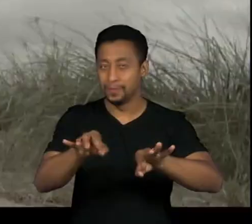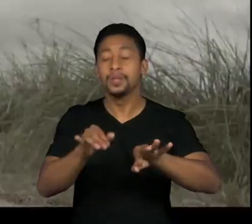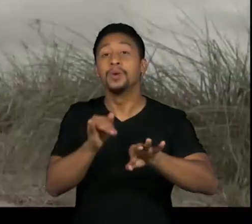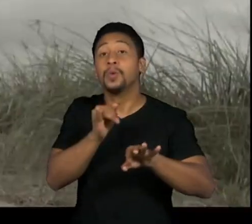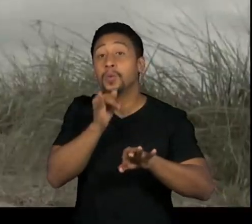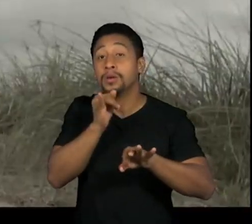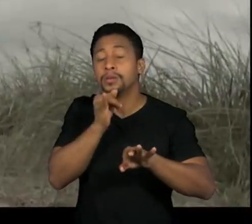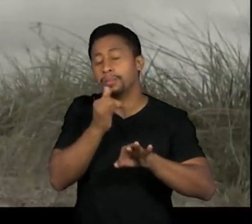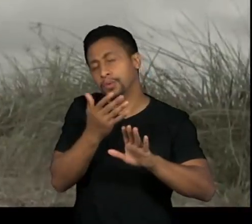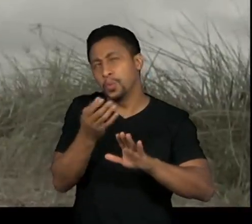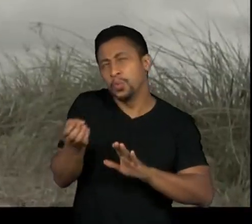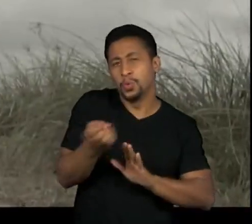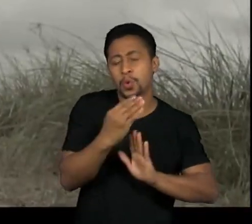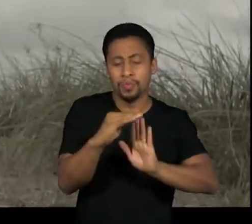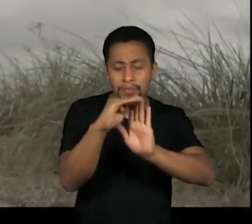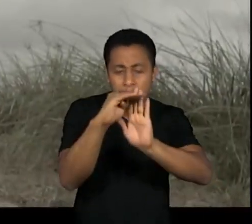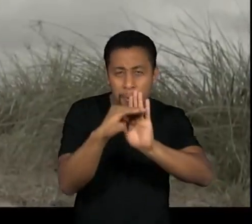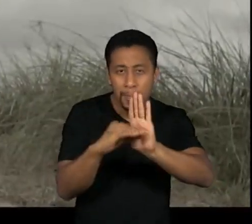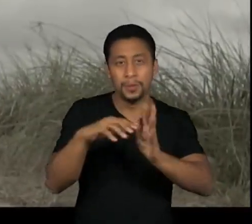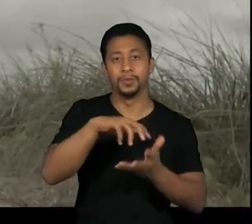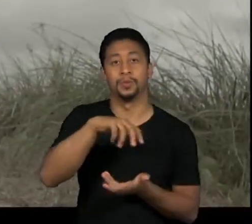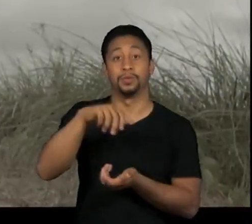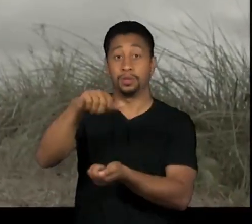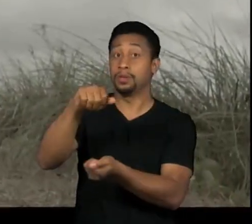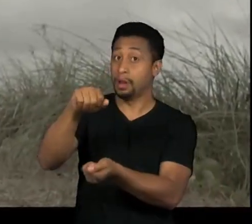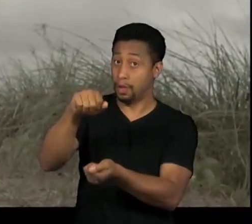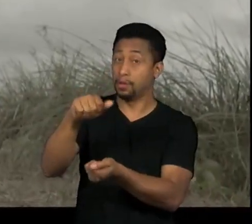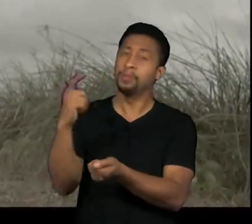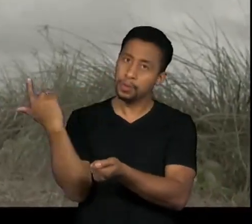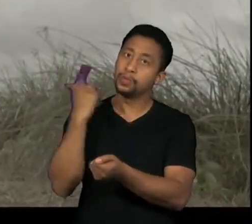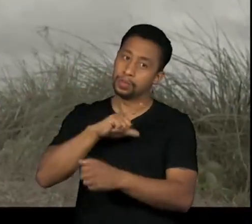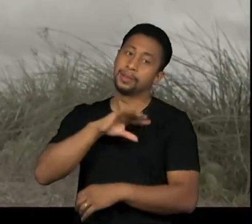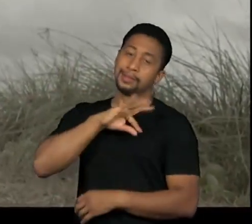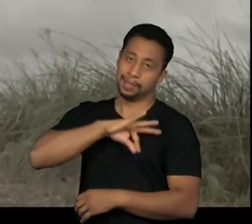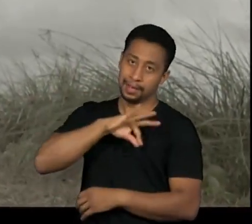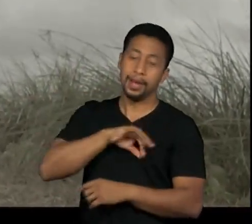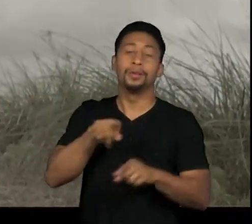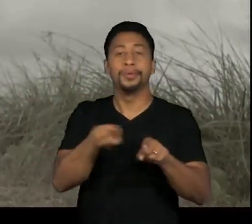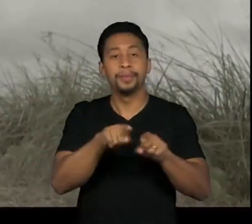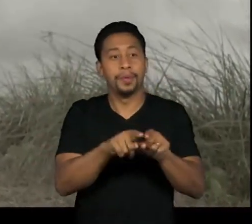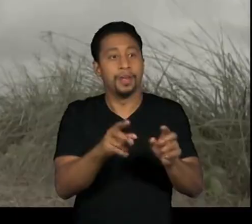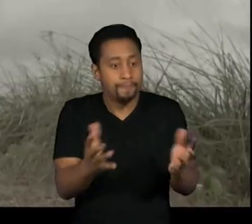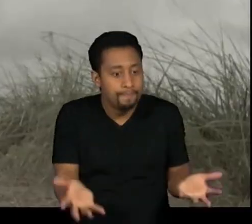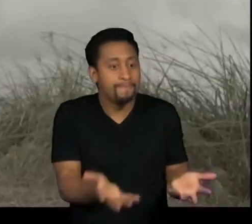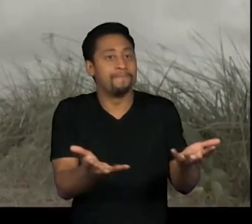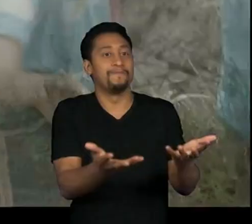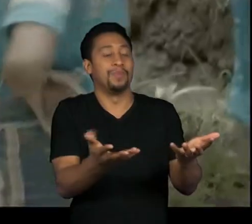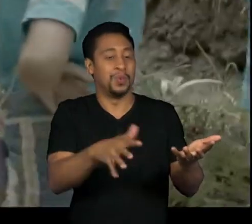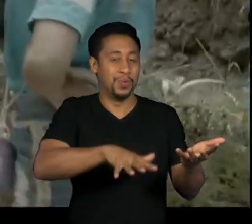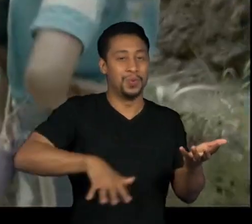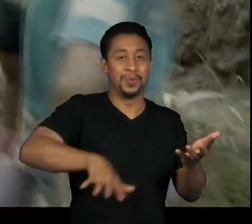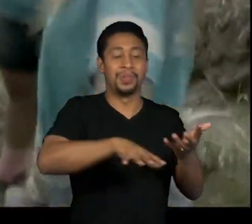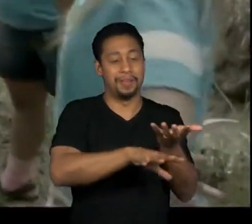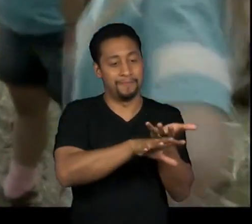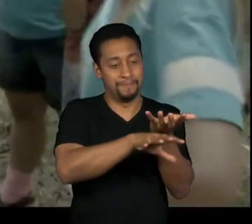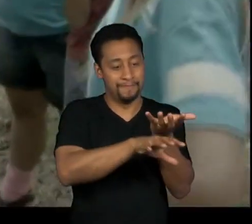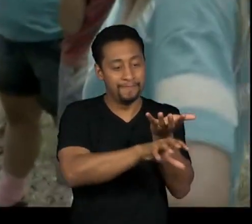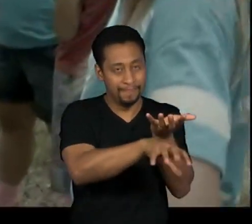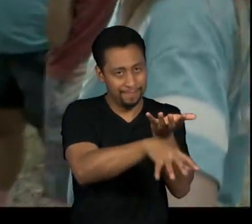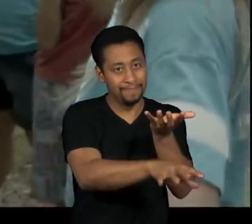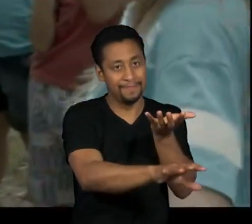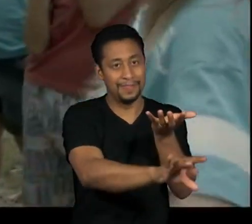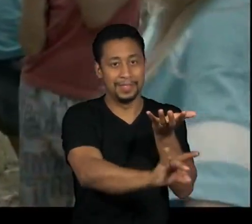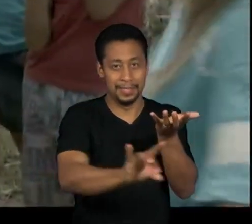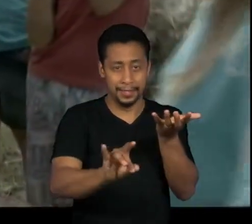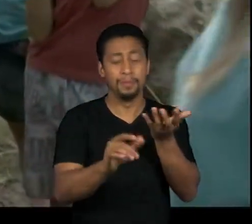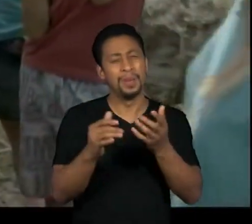modelo sustentável que gere renda e valorize o manguezal. As soluções para pôr fim à pesca predatória e ao corte